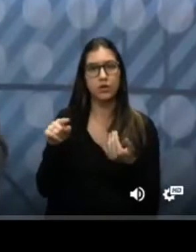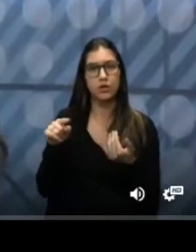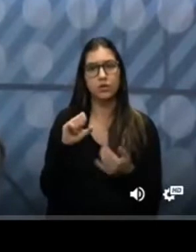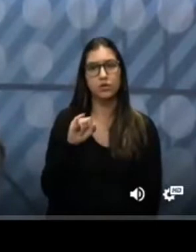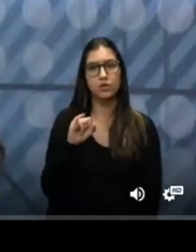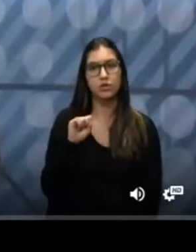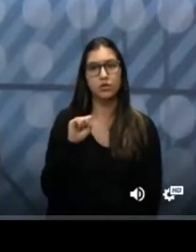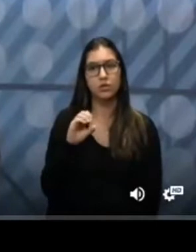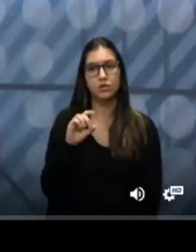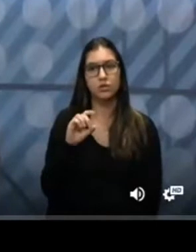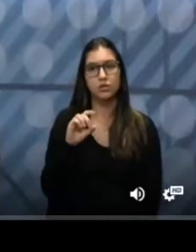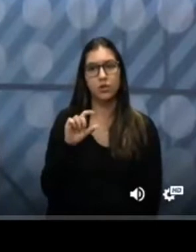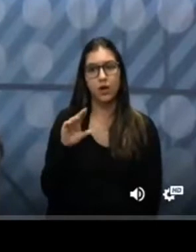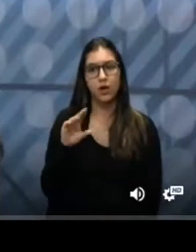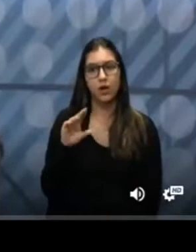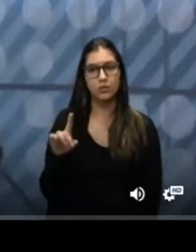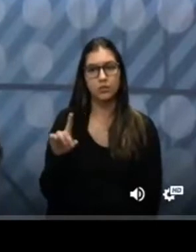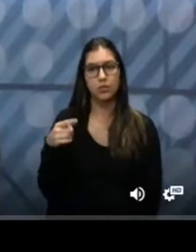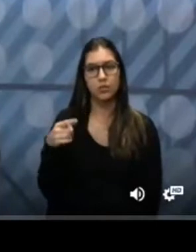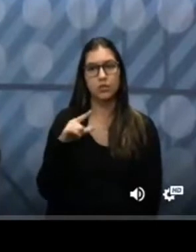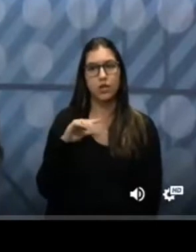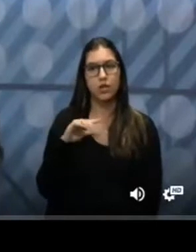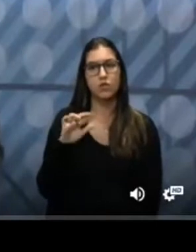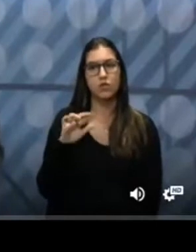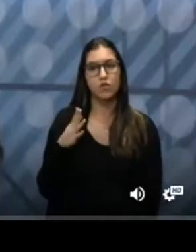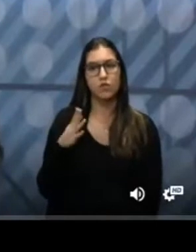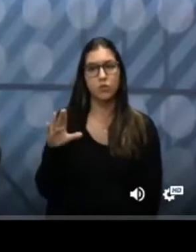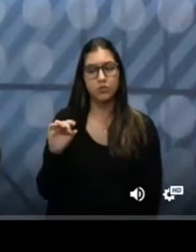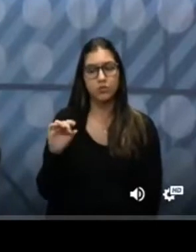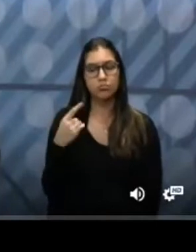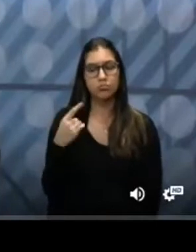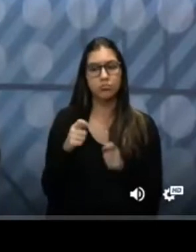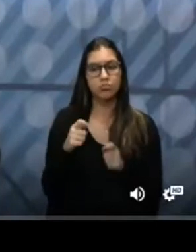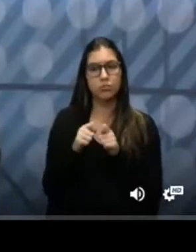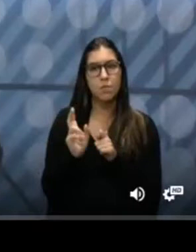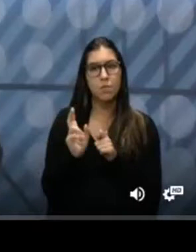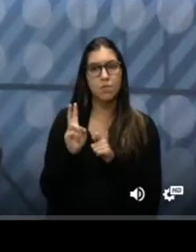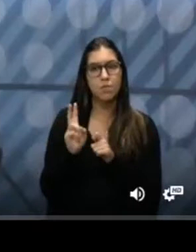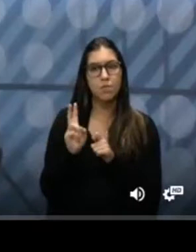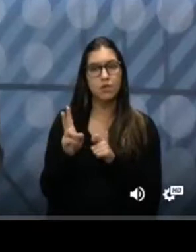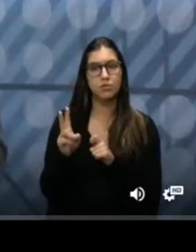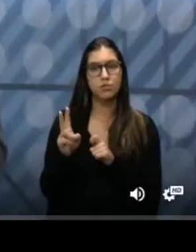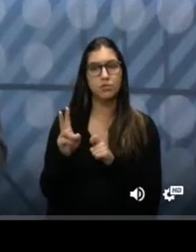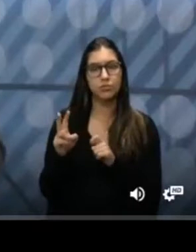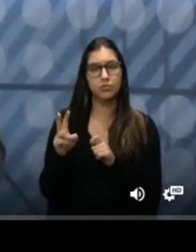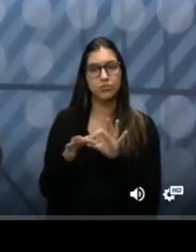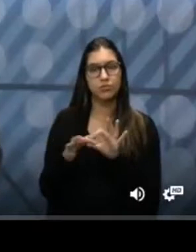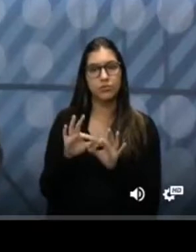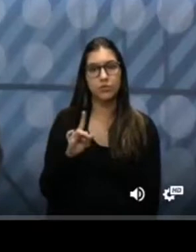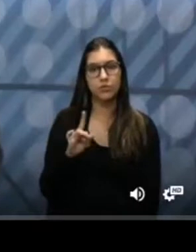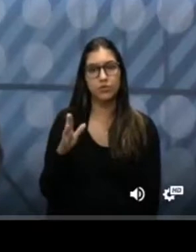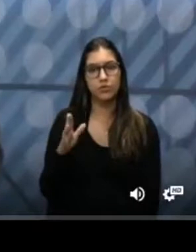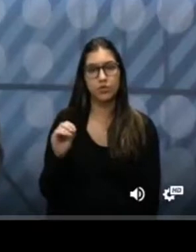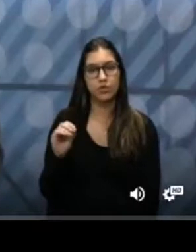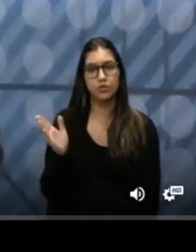nós temos a acetanilida, nós vamos ter um ponto de fusão, e nós vamos fazer então esse mesmo ponto de determinação do ponto de fusão para o